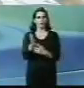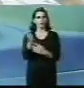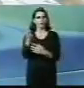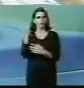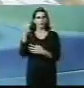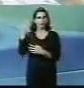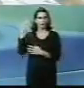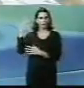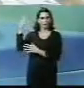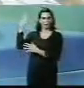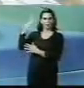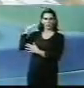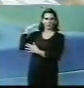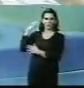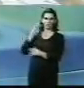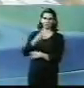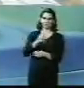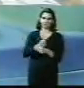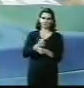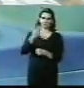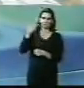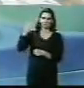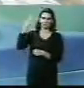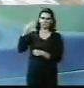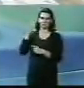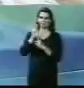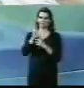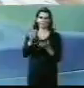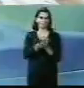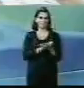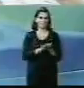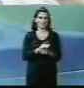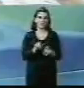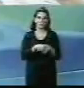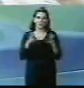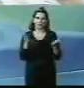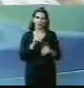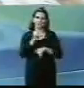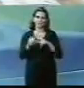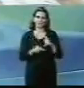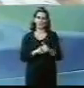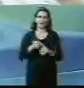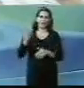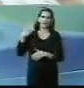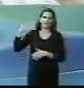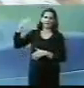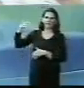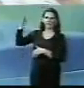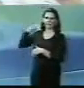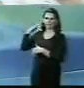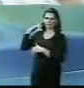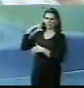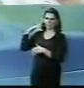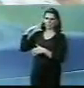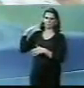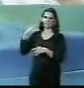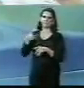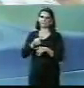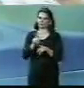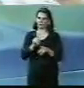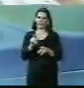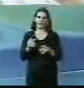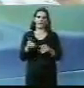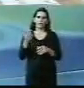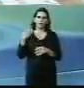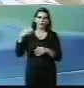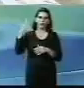falo antigamente, 1, 2 anos atrás, não ofereciam tanto, né? É que a gente fala assim antigamente, né, mas realmente é coisa de pouco tempo.